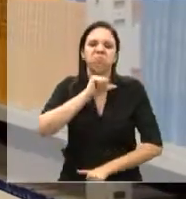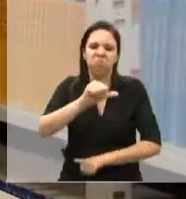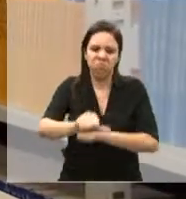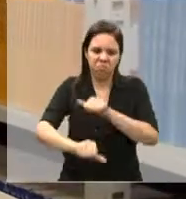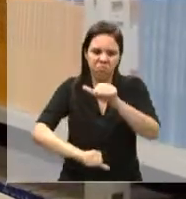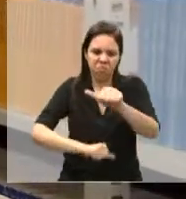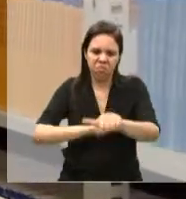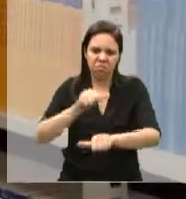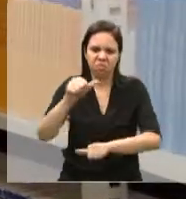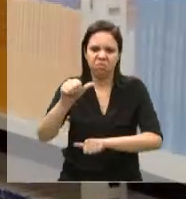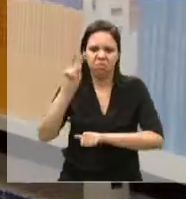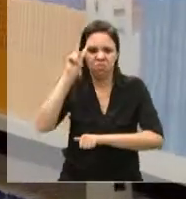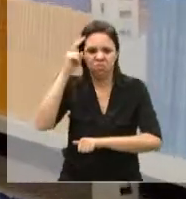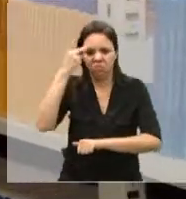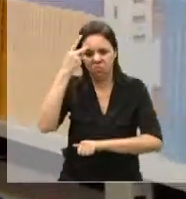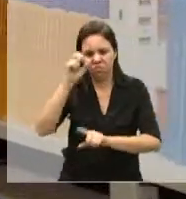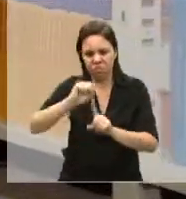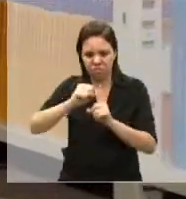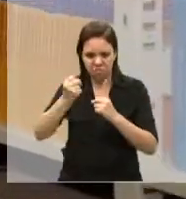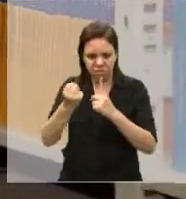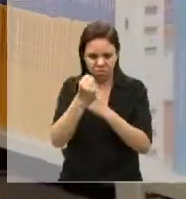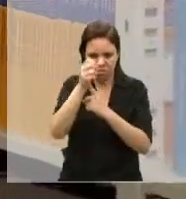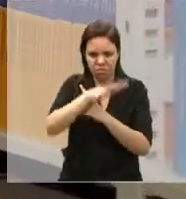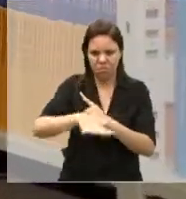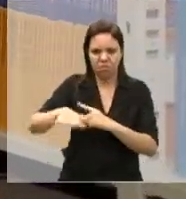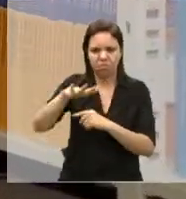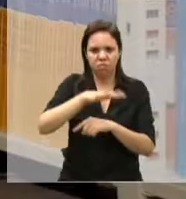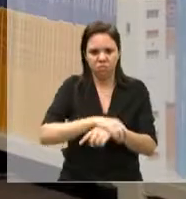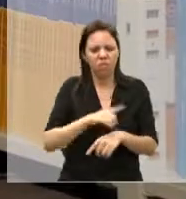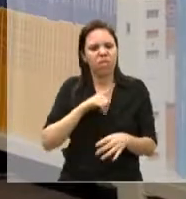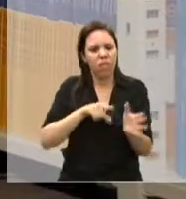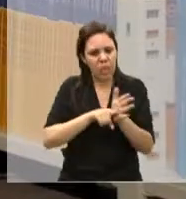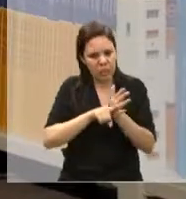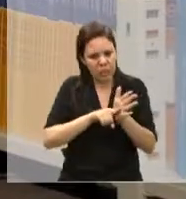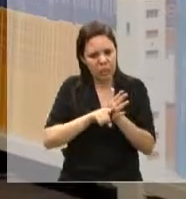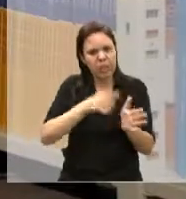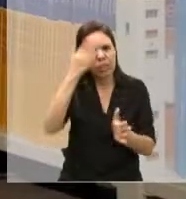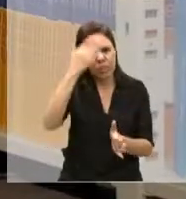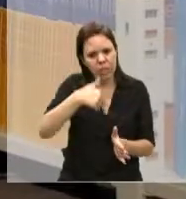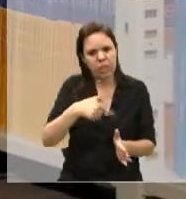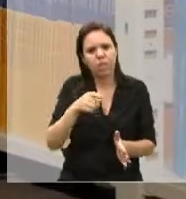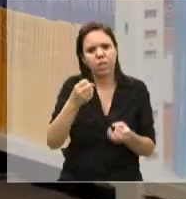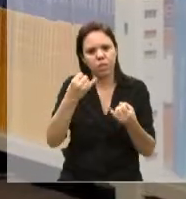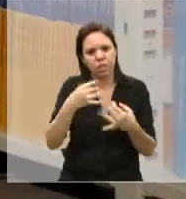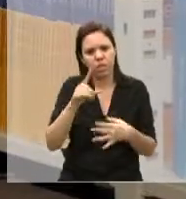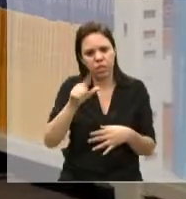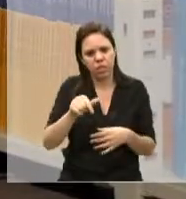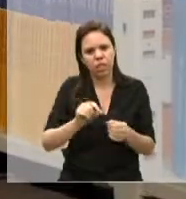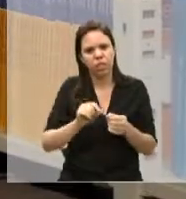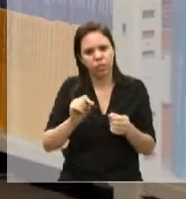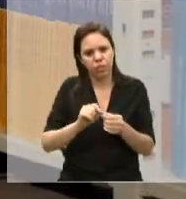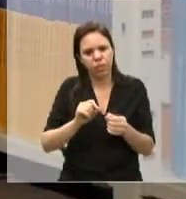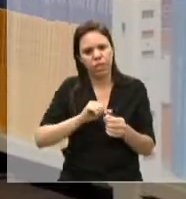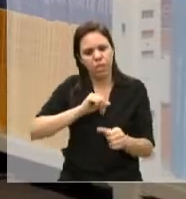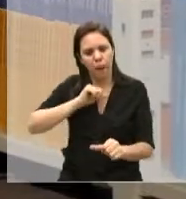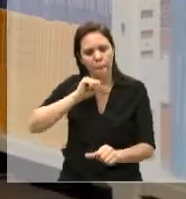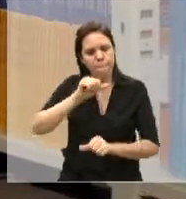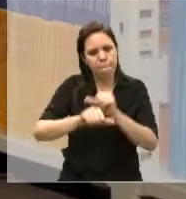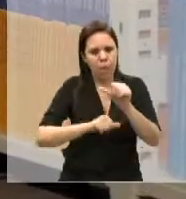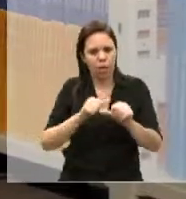transformador da sociedade, né? Então, tem estudos que dizem isso, que a educação é o que faz a